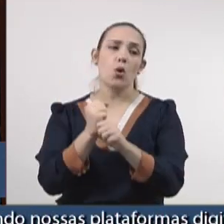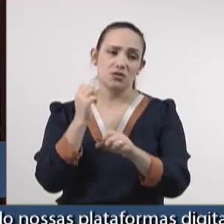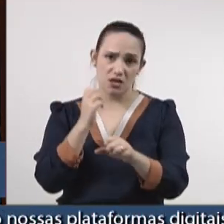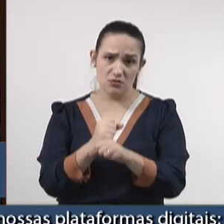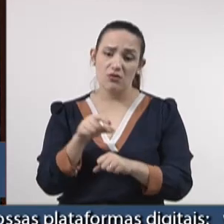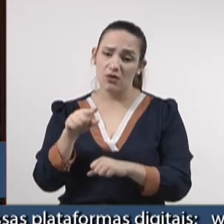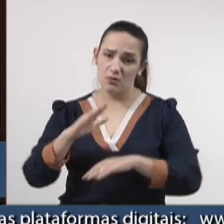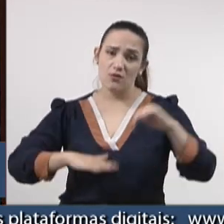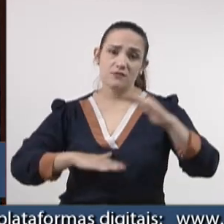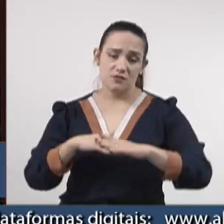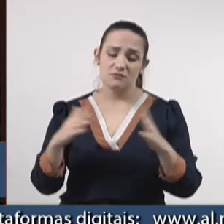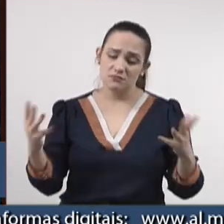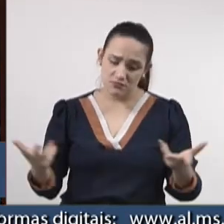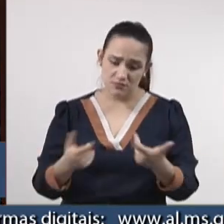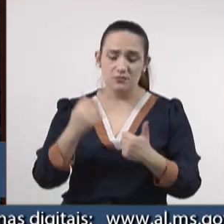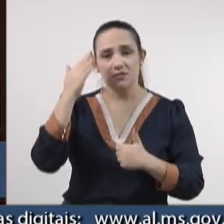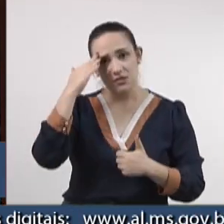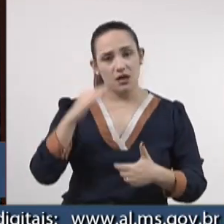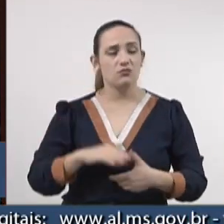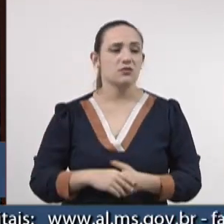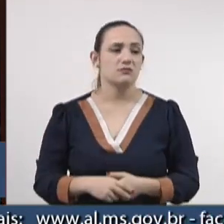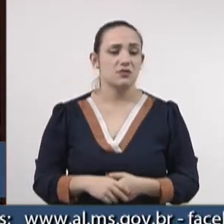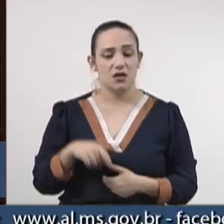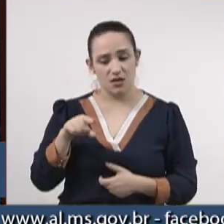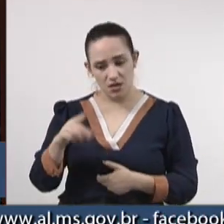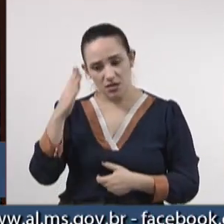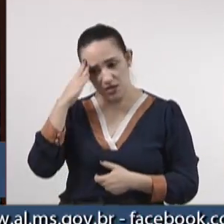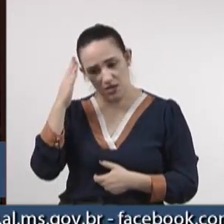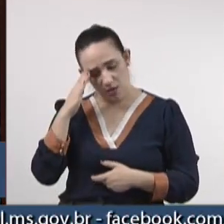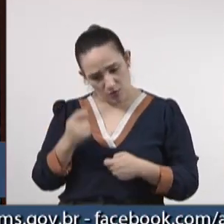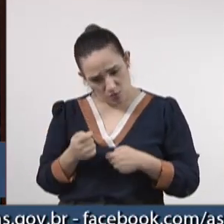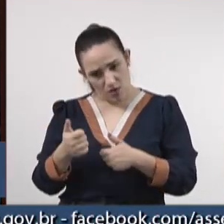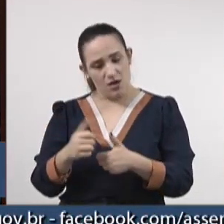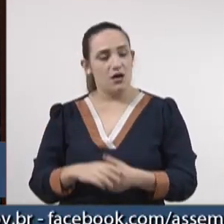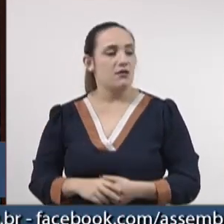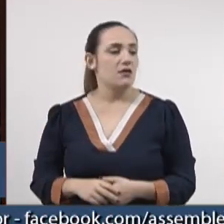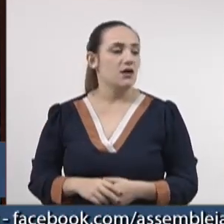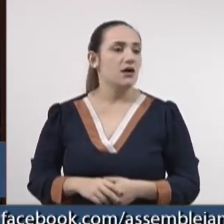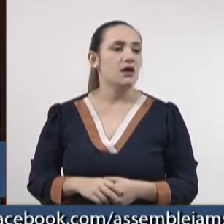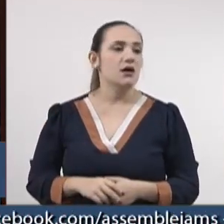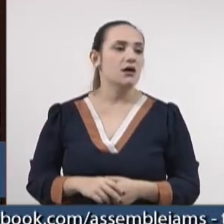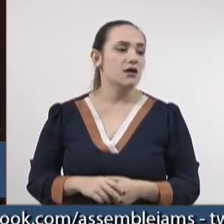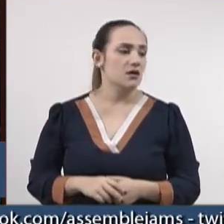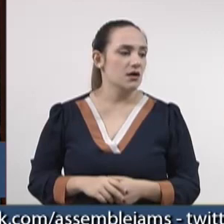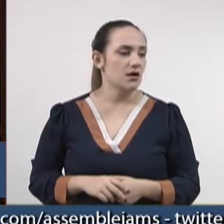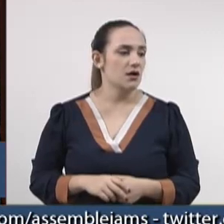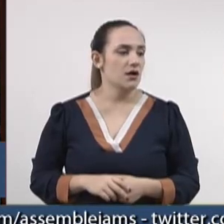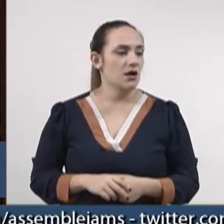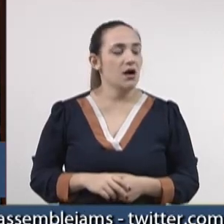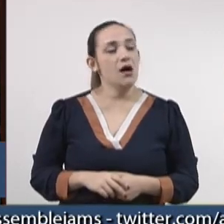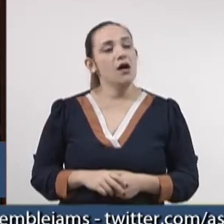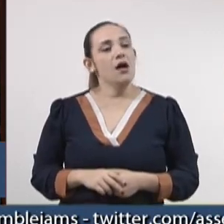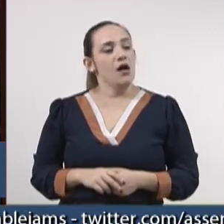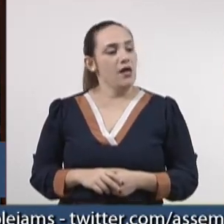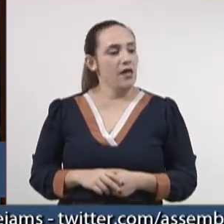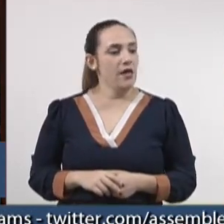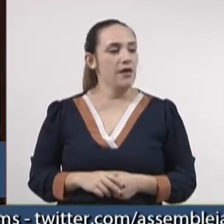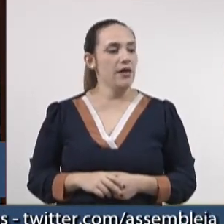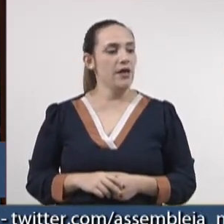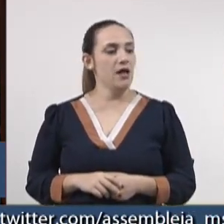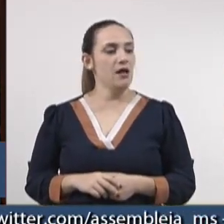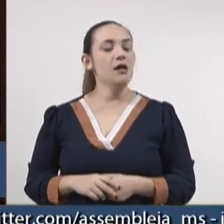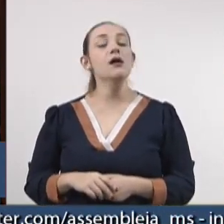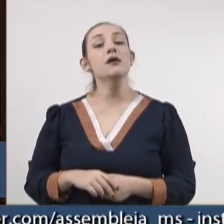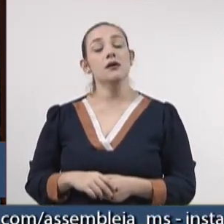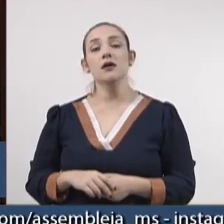contadores e solicitar que eles façam essa doação dois pontos eu preciso destacar não